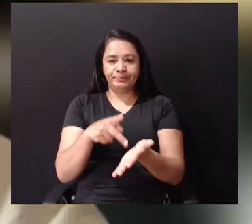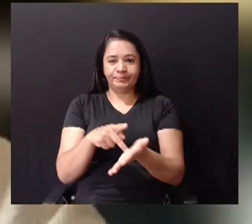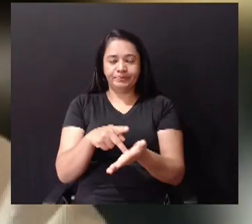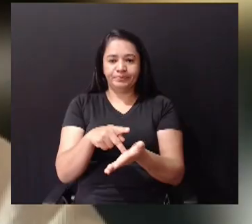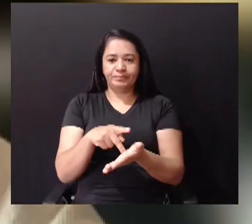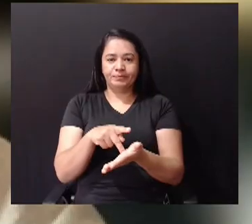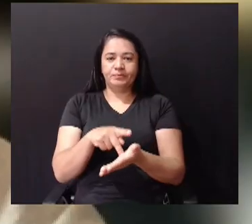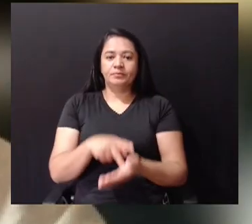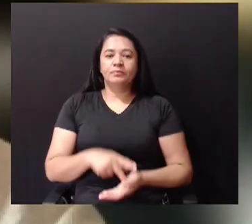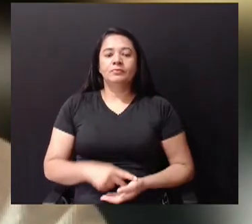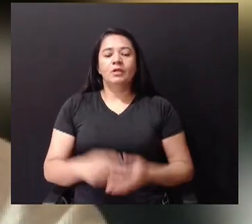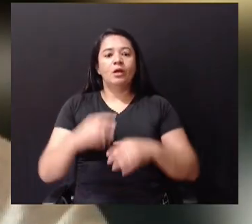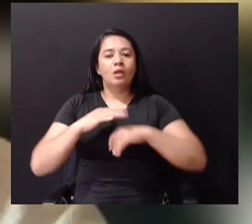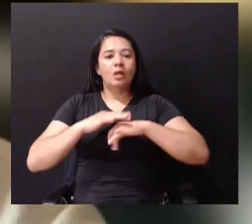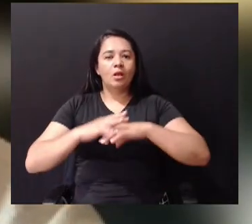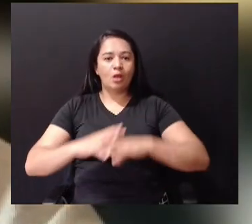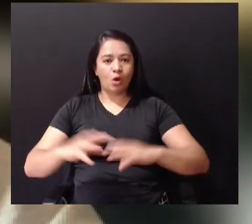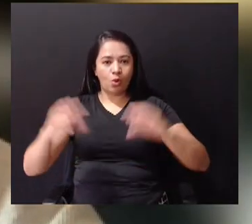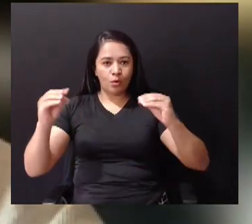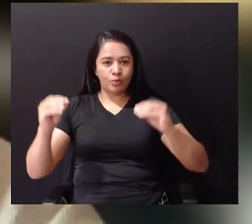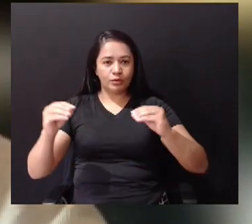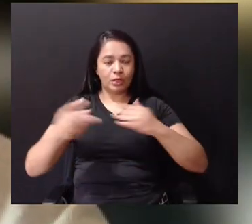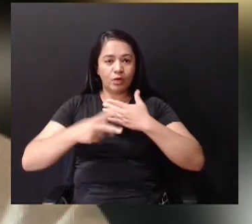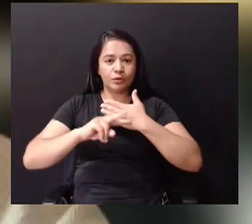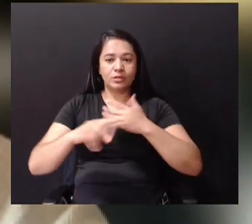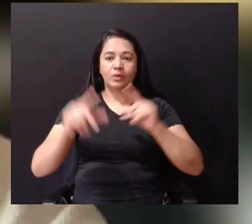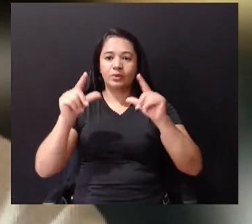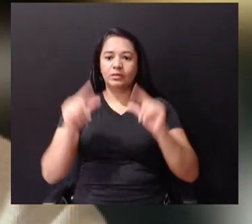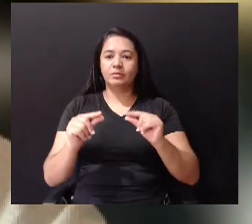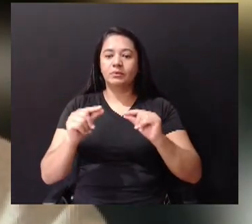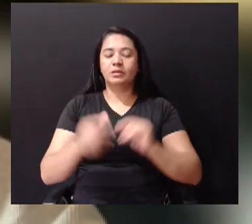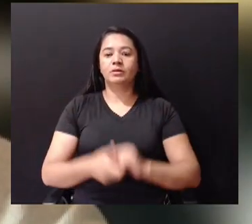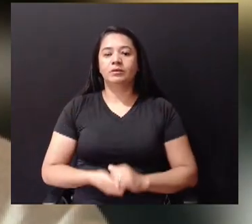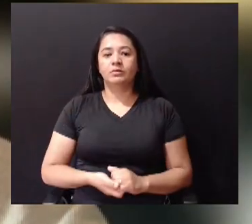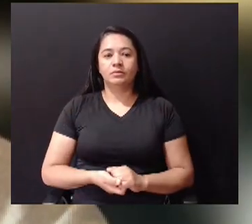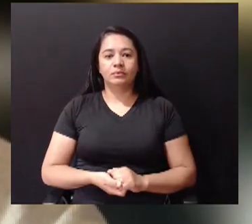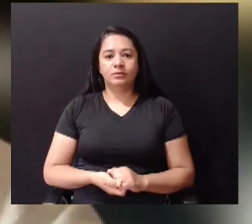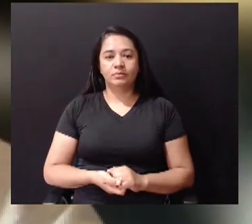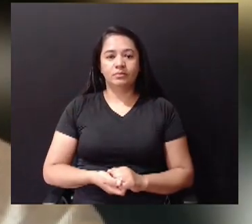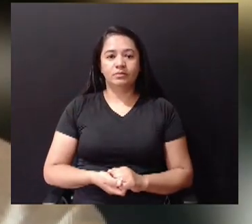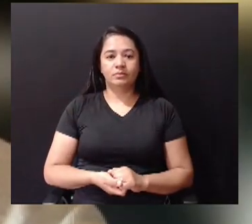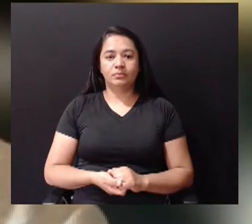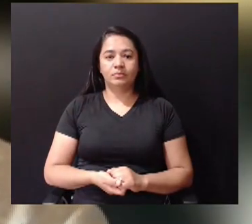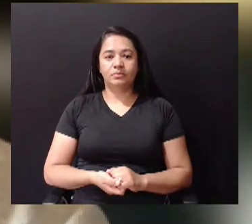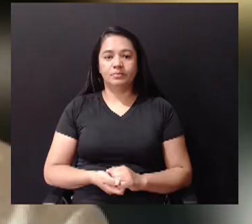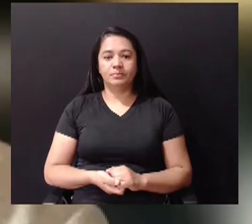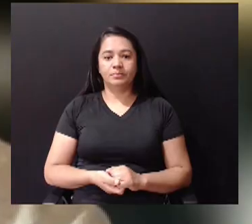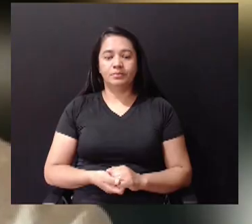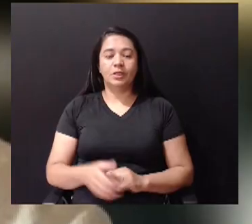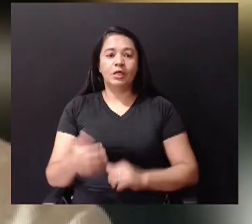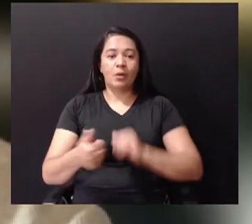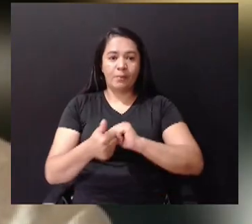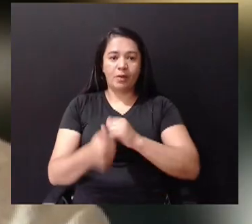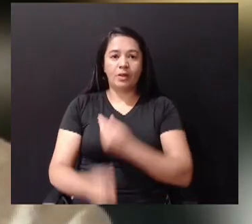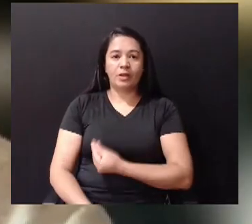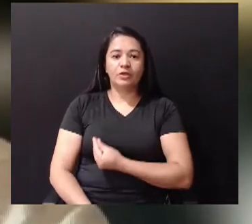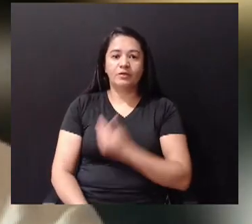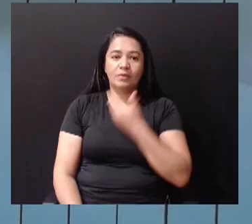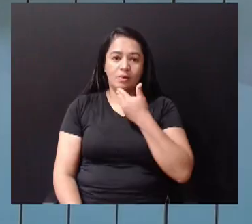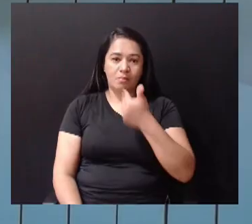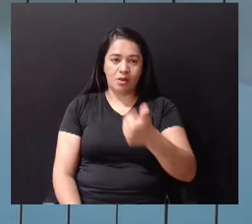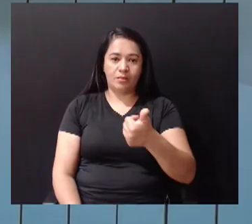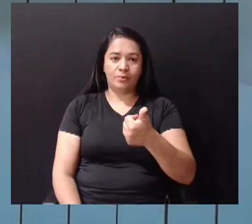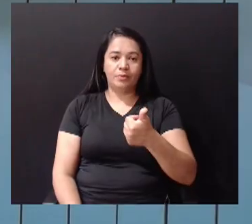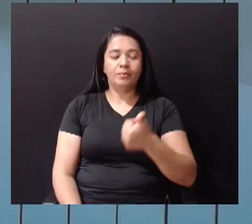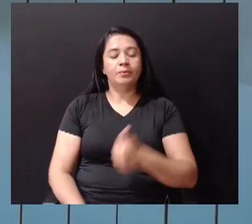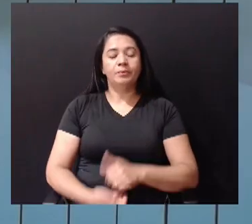curar com menos sequela e com mais chances de uma sobrevida e uma qualidade de vida muito melhor para essas crianças.